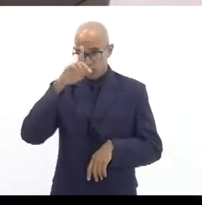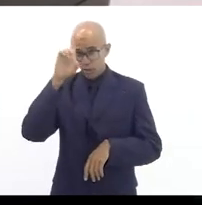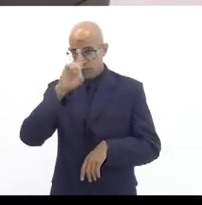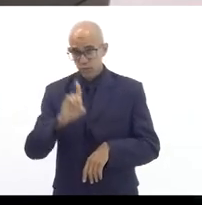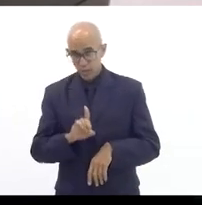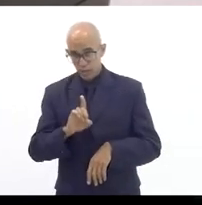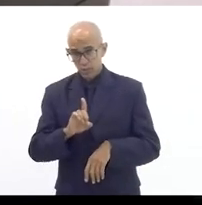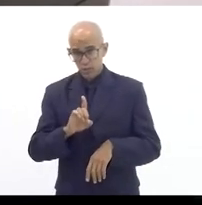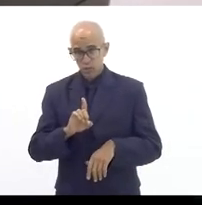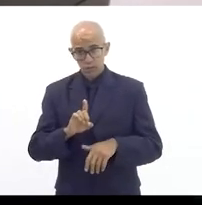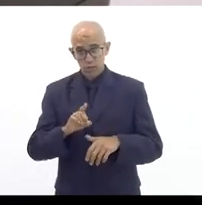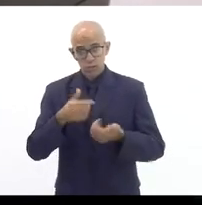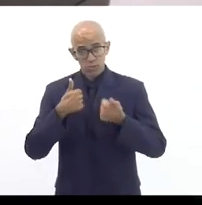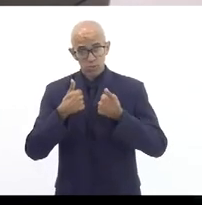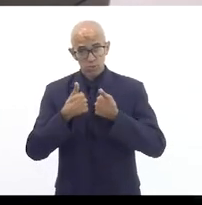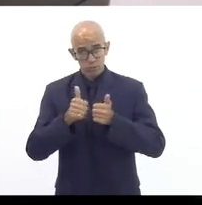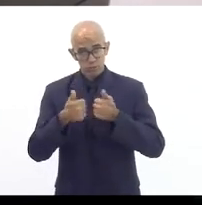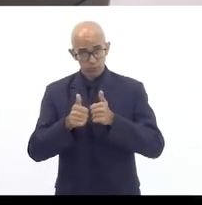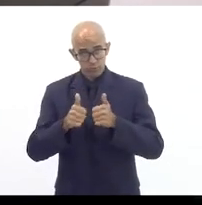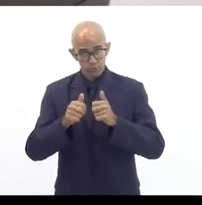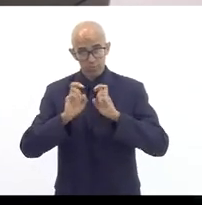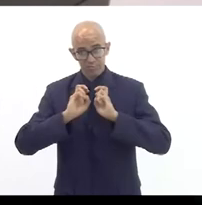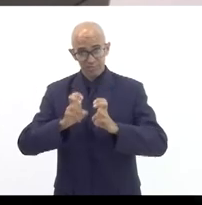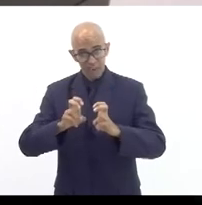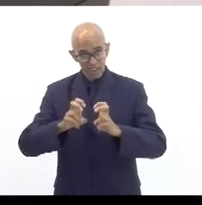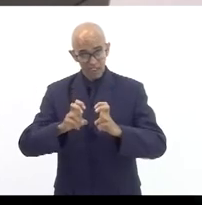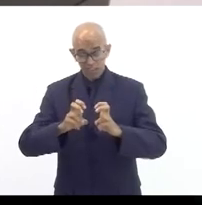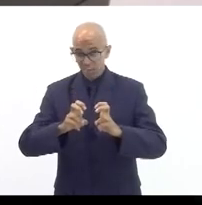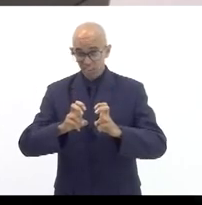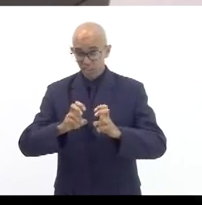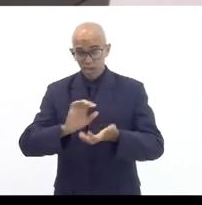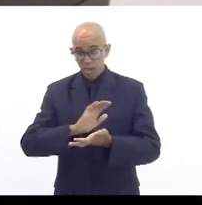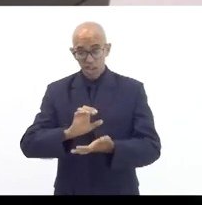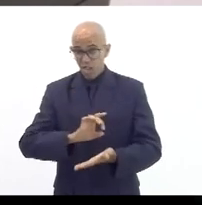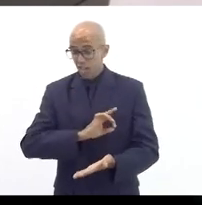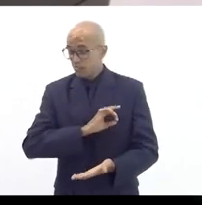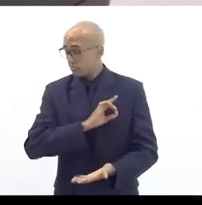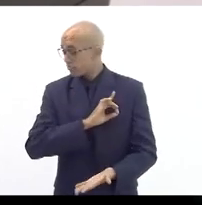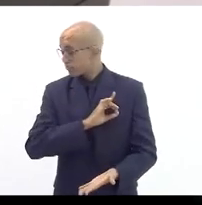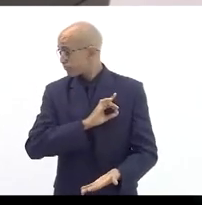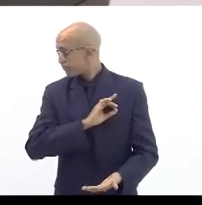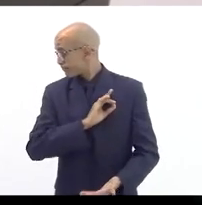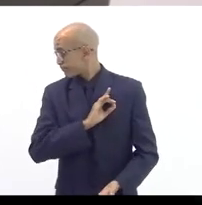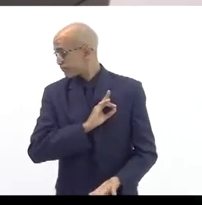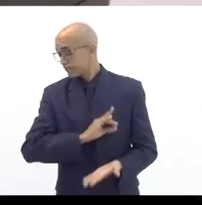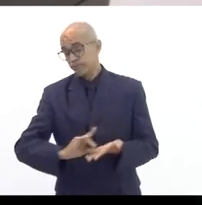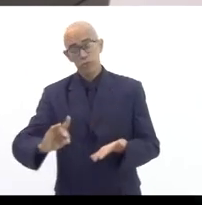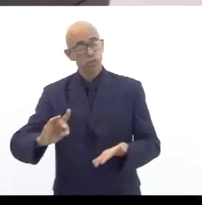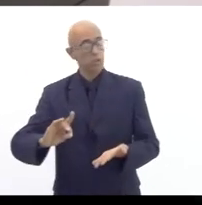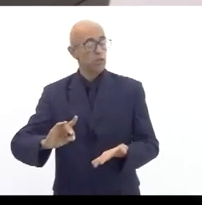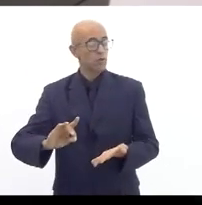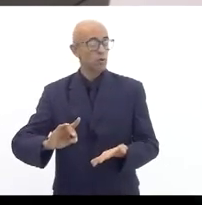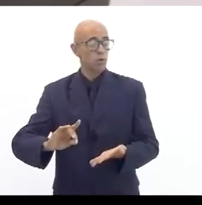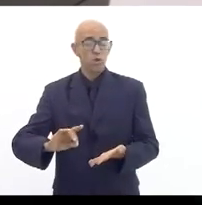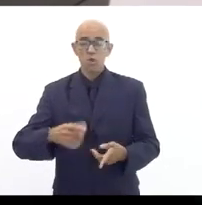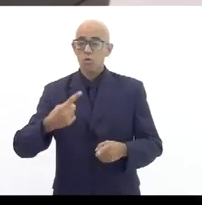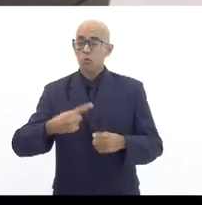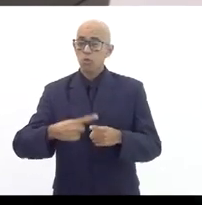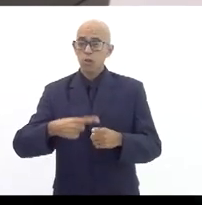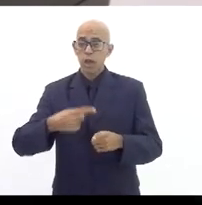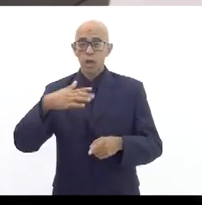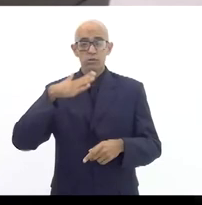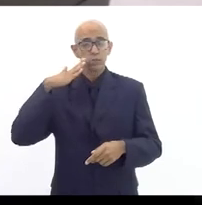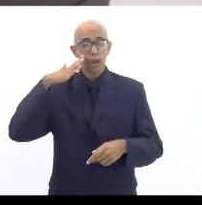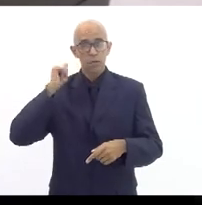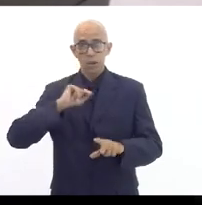público de trens é indesejável, porque, ao saber que